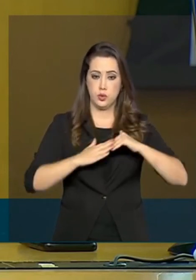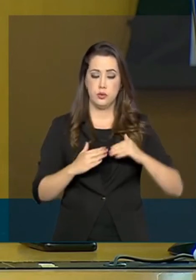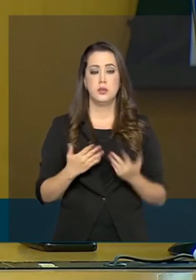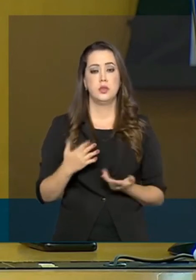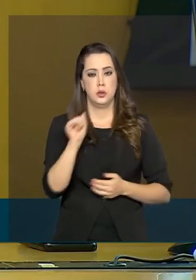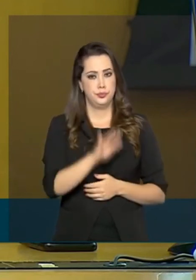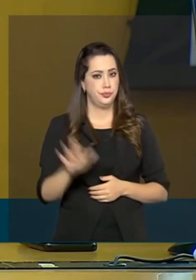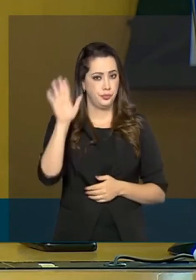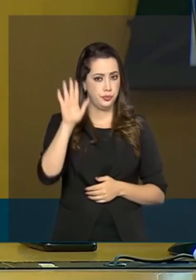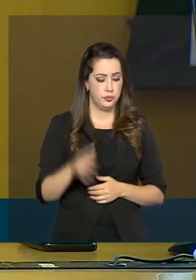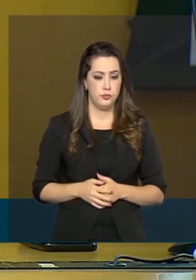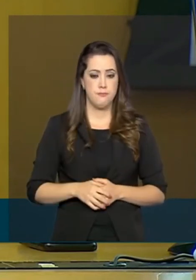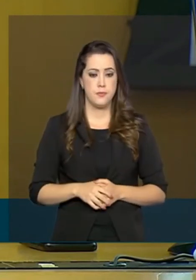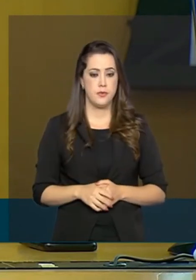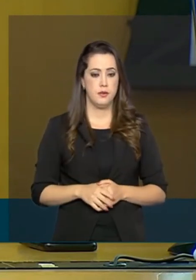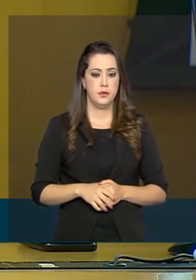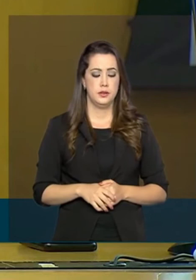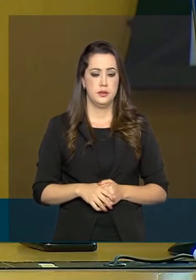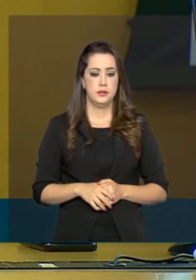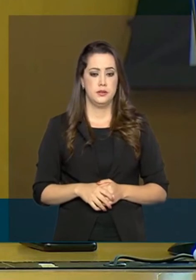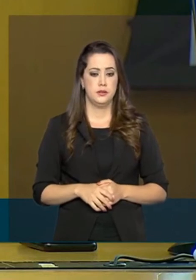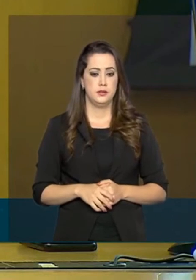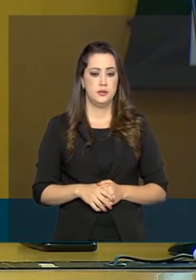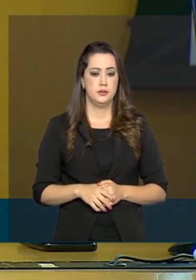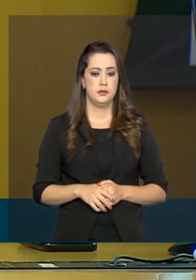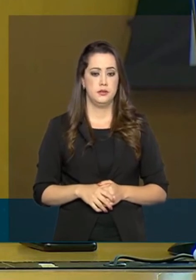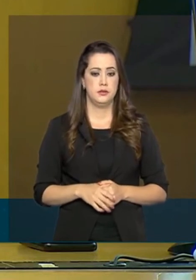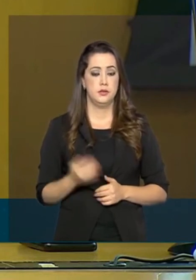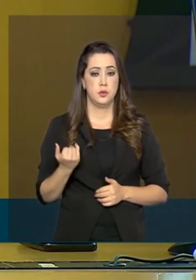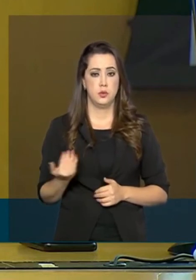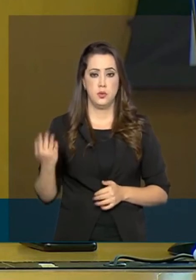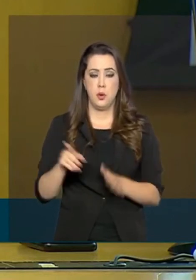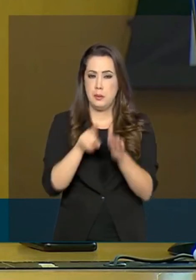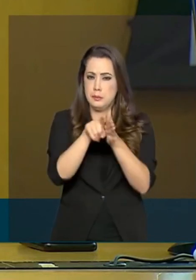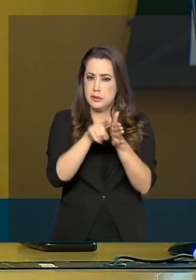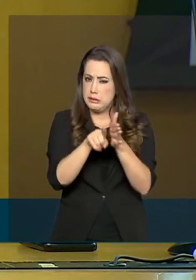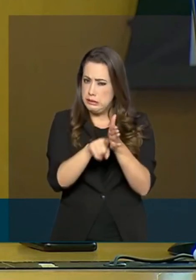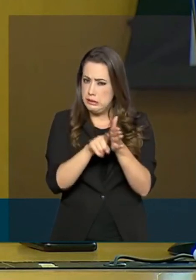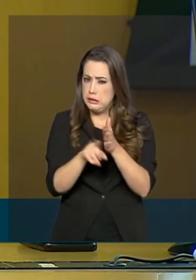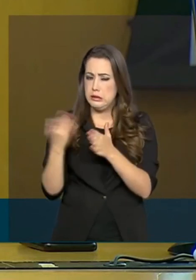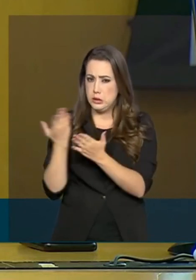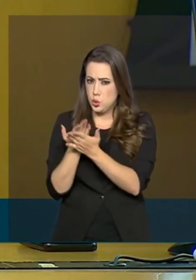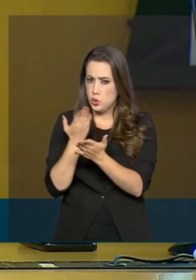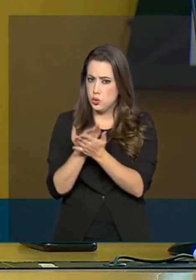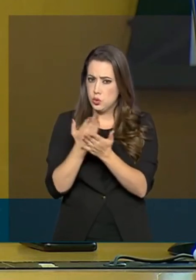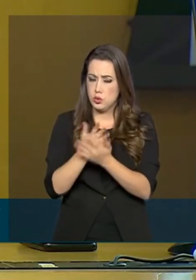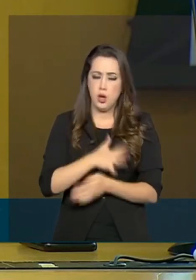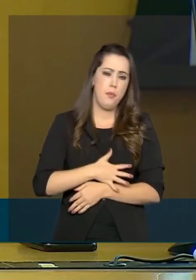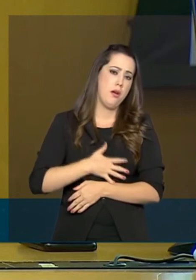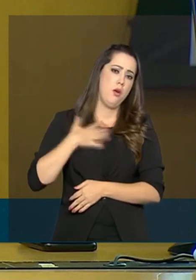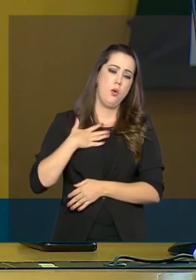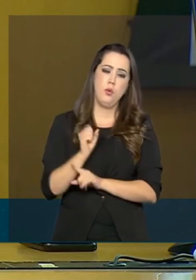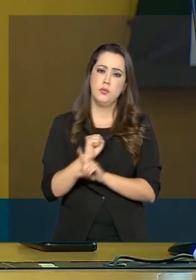saúde no Brasil. Uma pesquisa dessa envergadura que foi feita é uma honra enorme